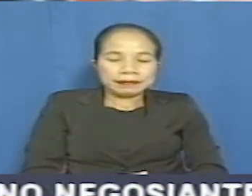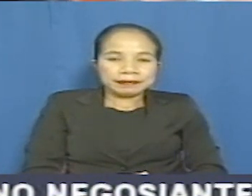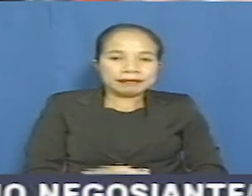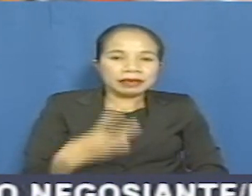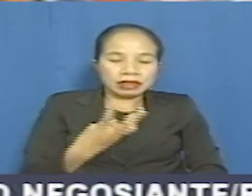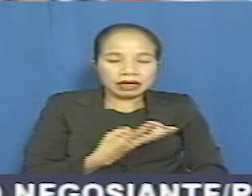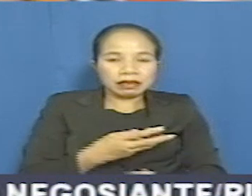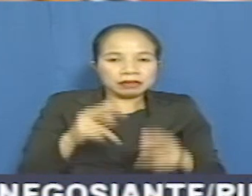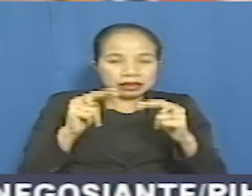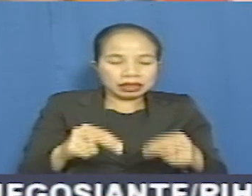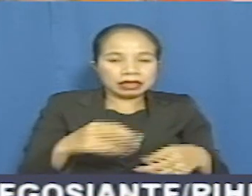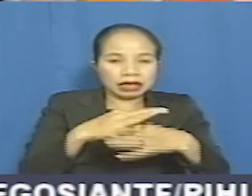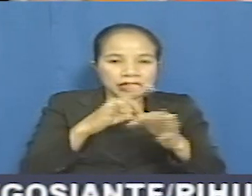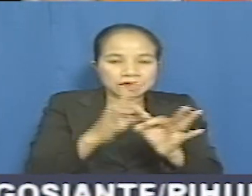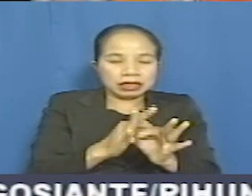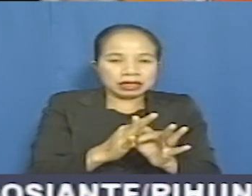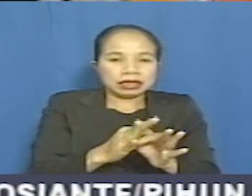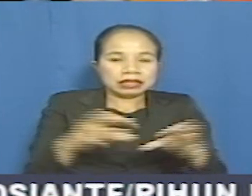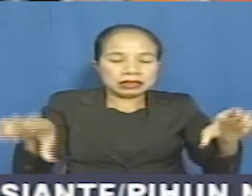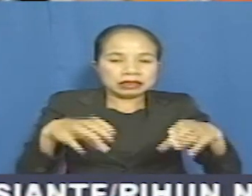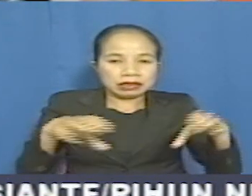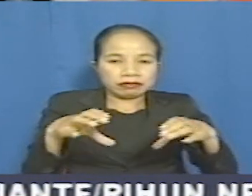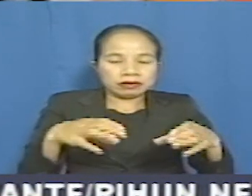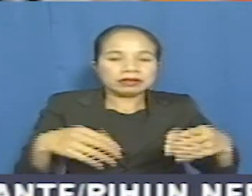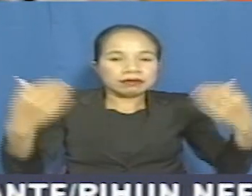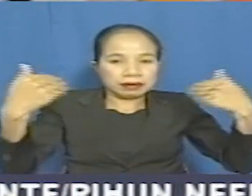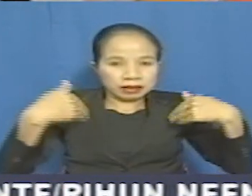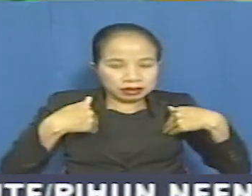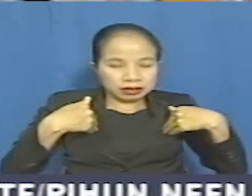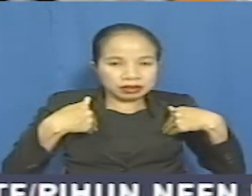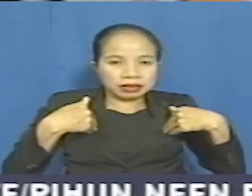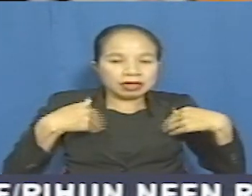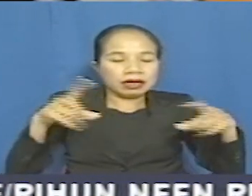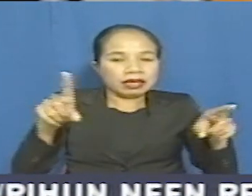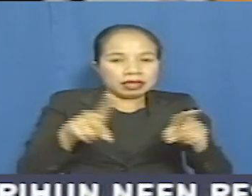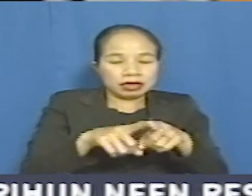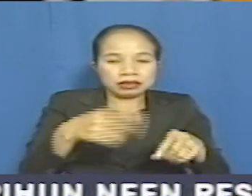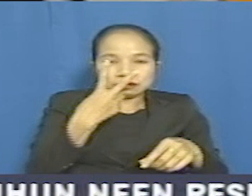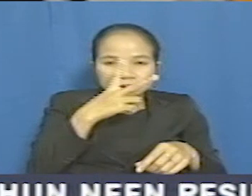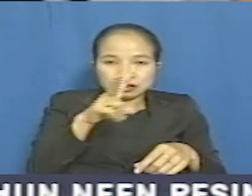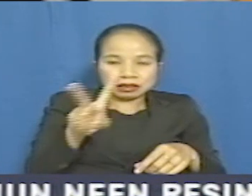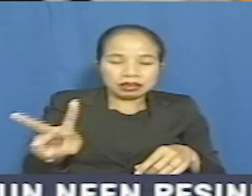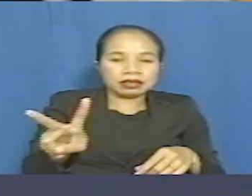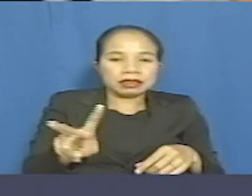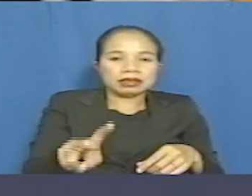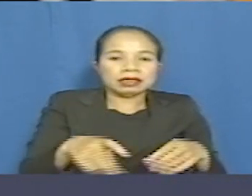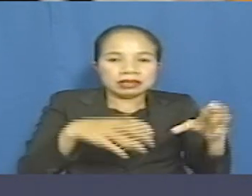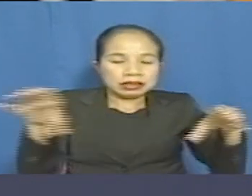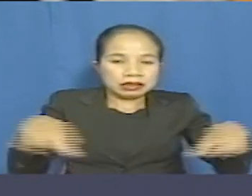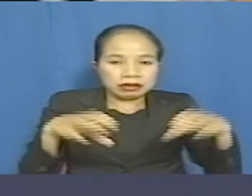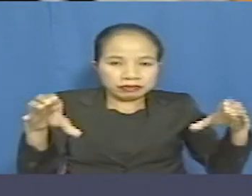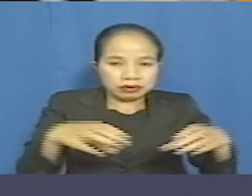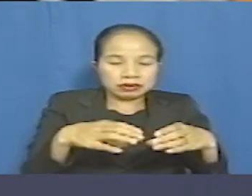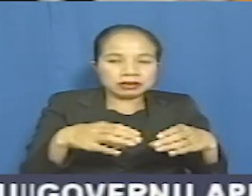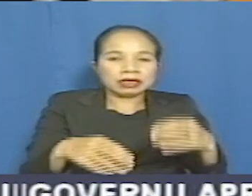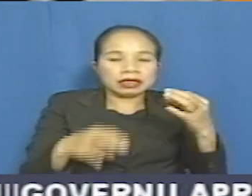a mim tem que radiar por lá, sistema sirene que existe. E a nossa linha acompanha, e o sistema sirene existe